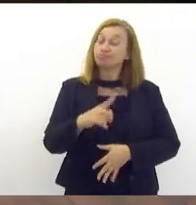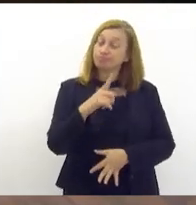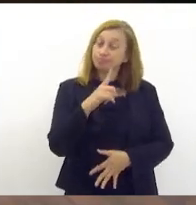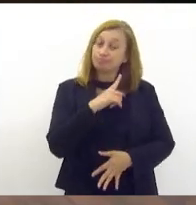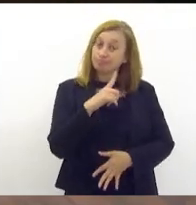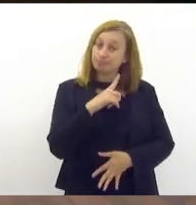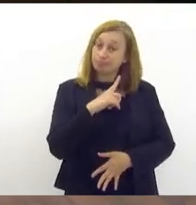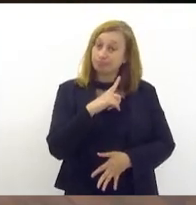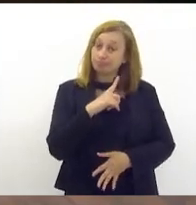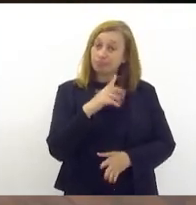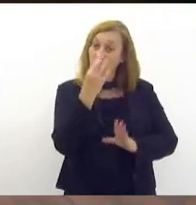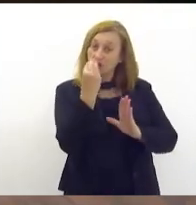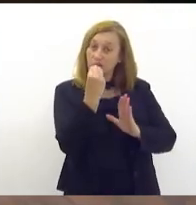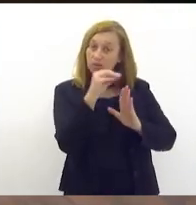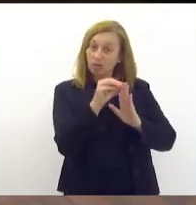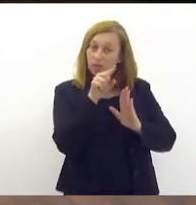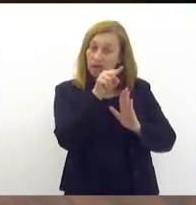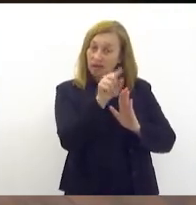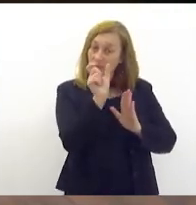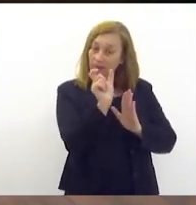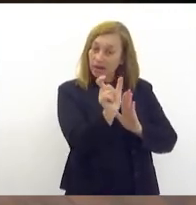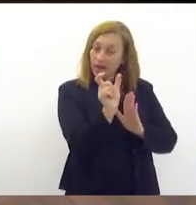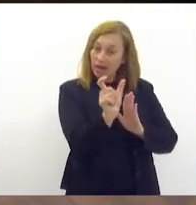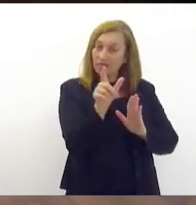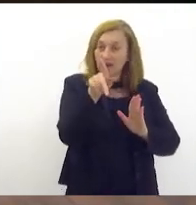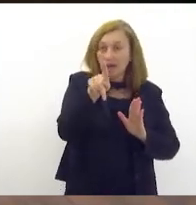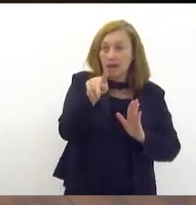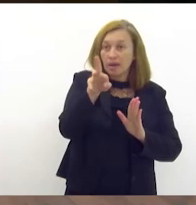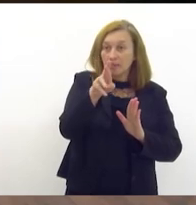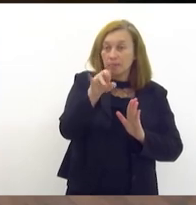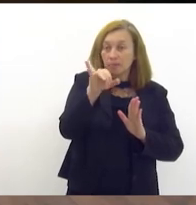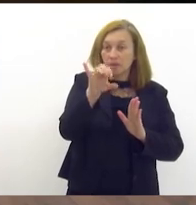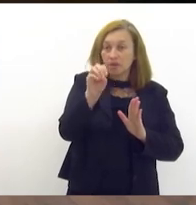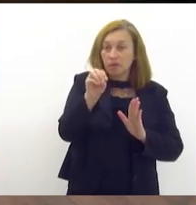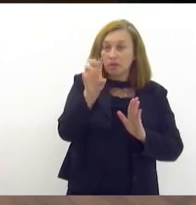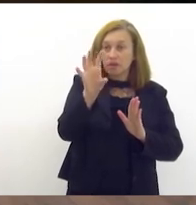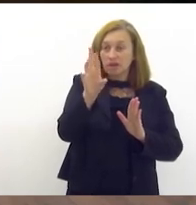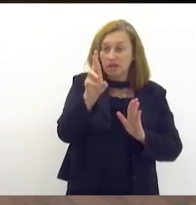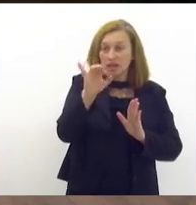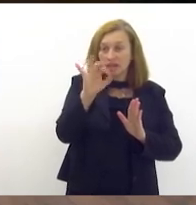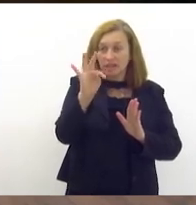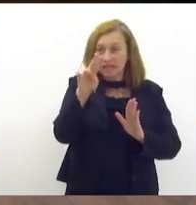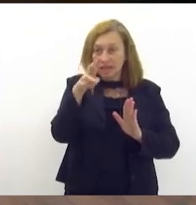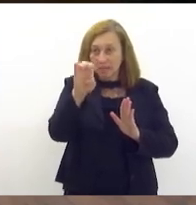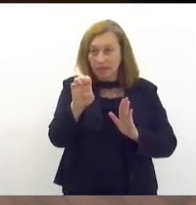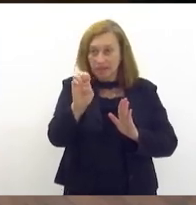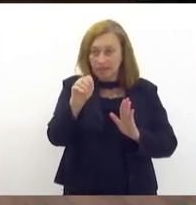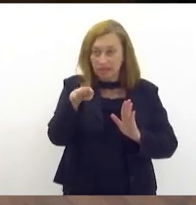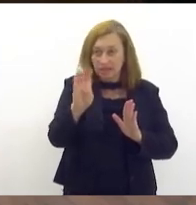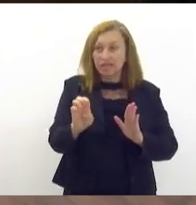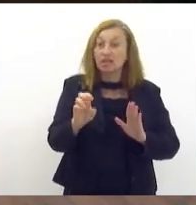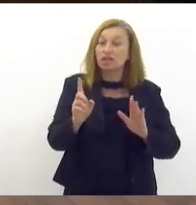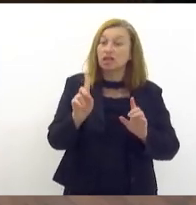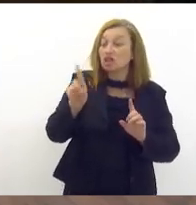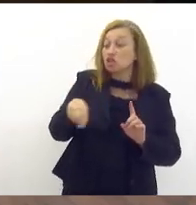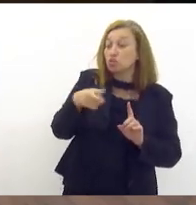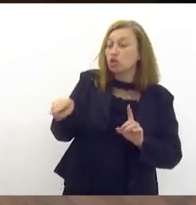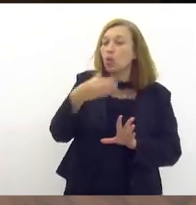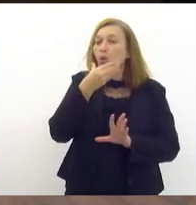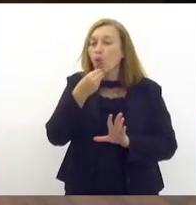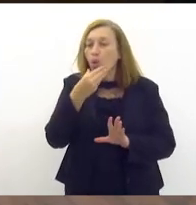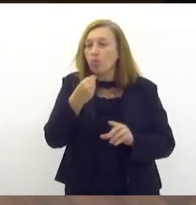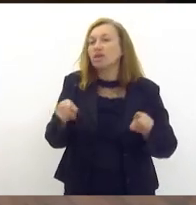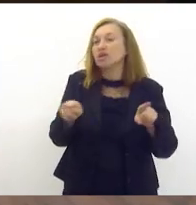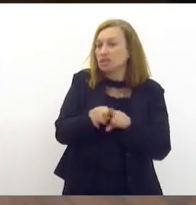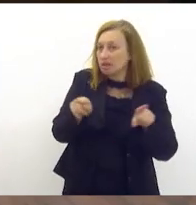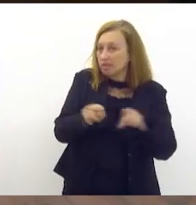colocado prioritariamente, eu estaria excluindo esses homens que, de maneira digna,